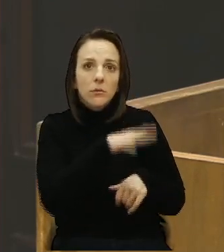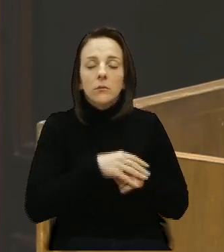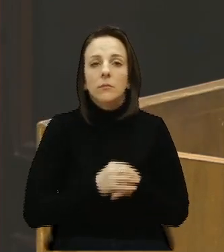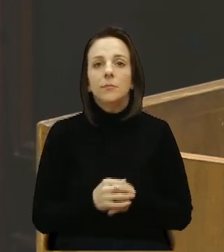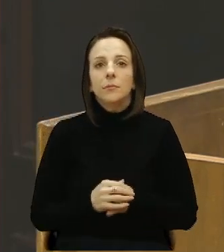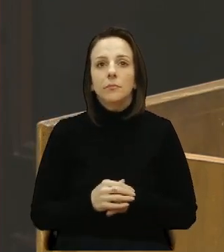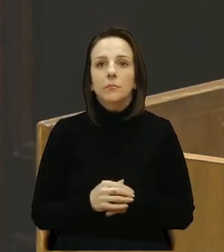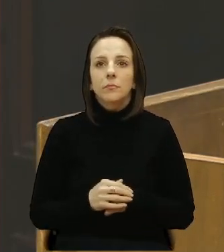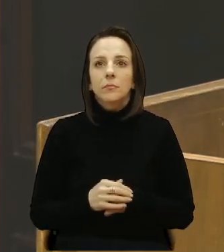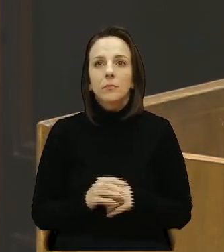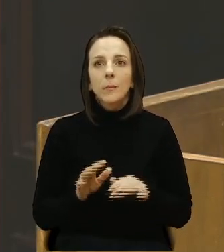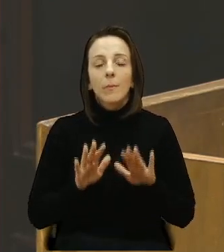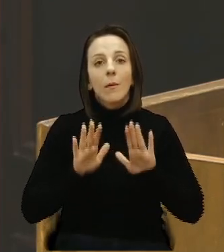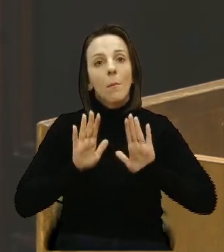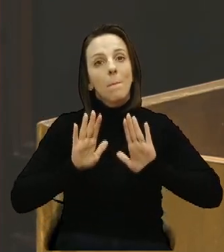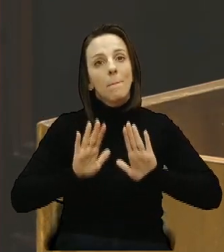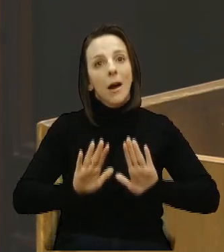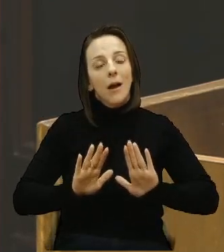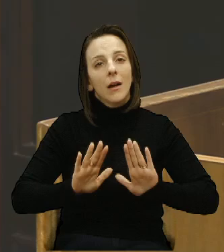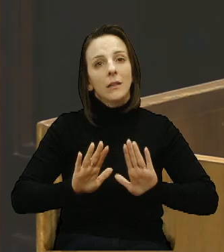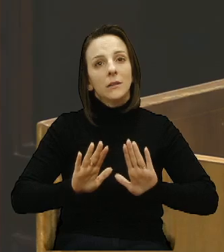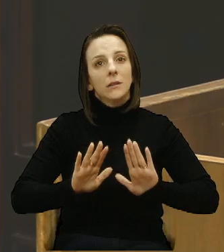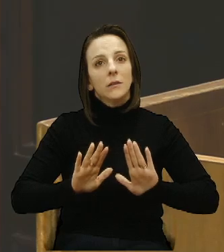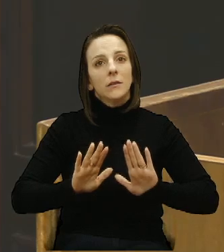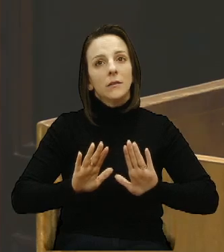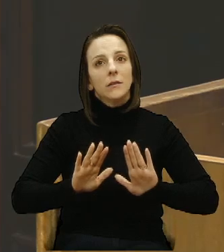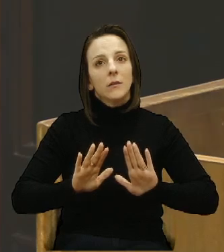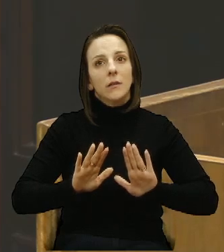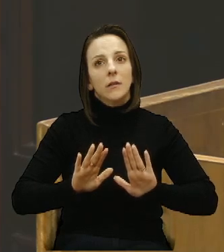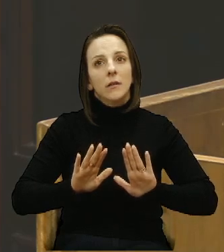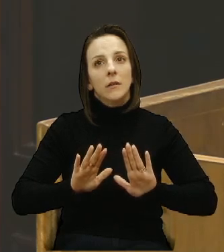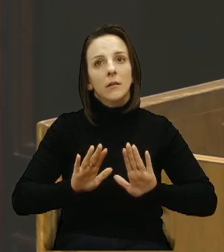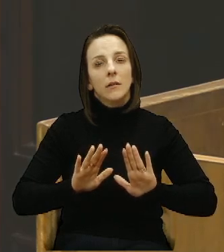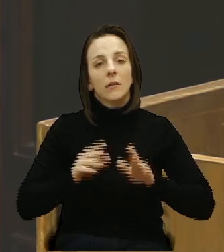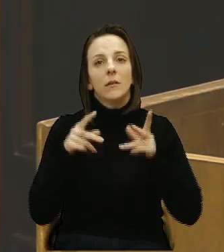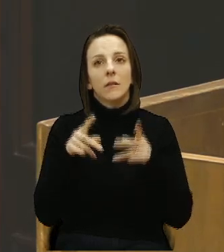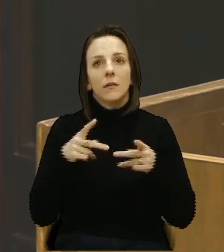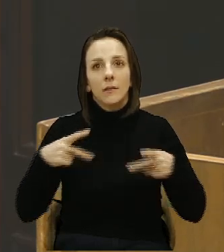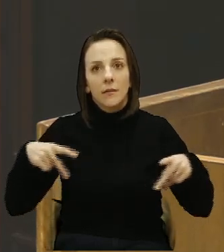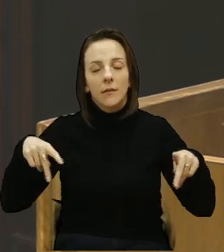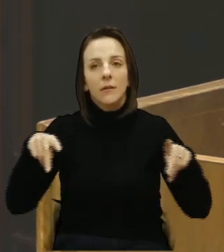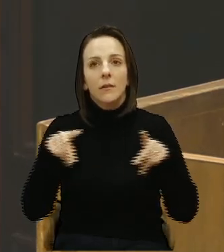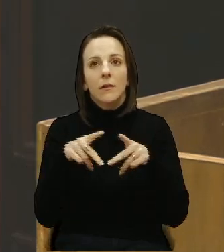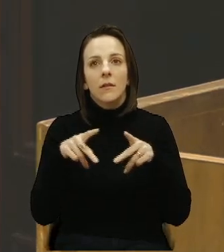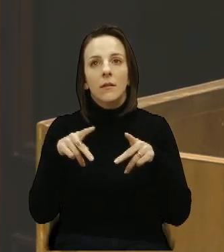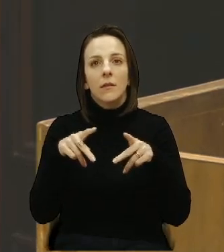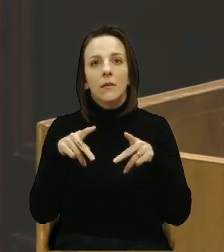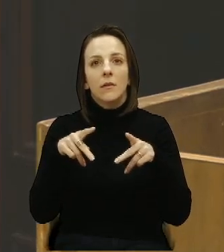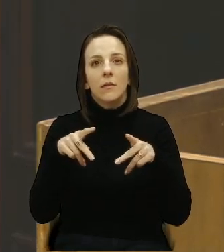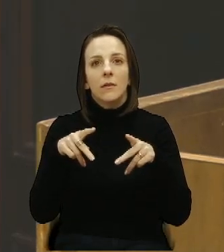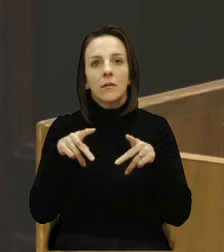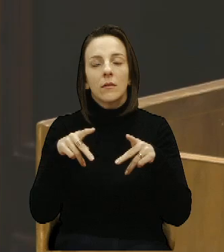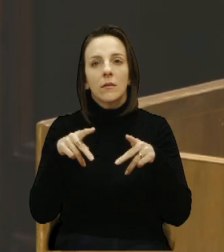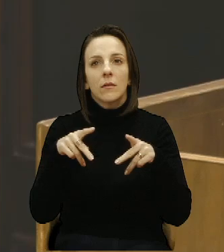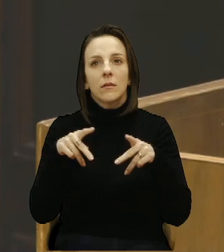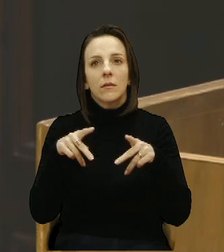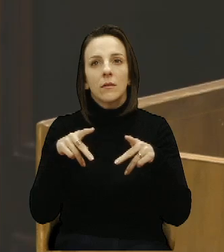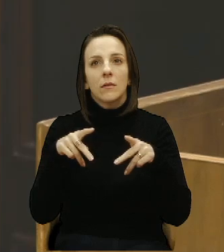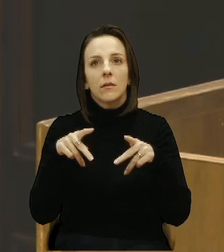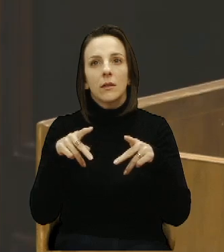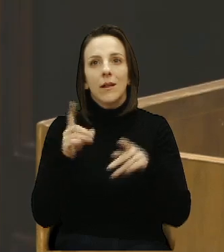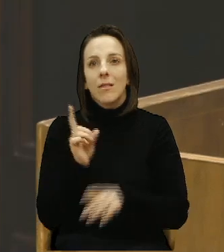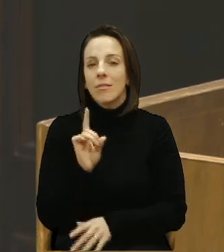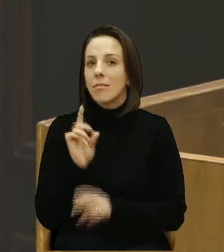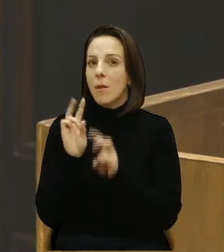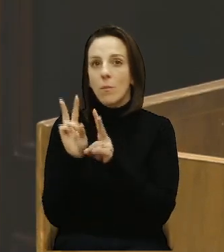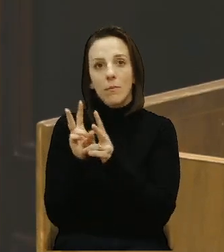Entretanto, contudo e todavia, a população, vereadora Andressa Marques, ela não